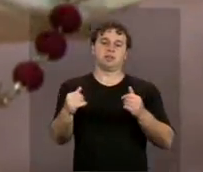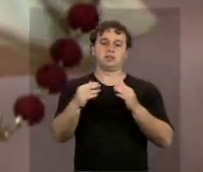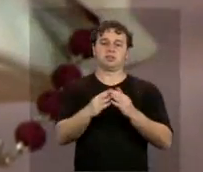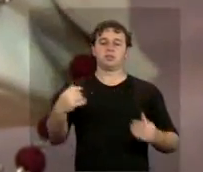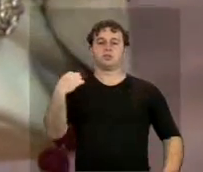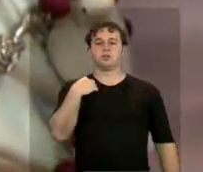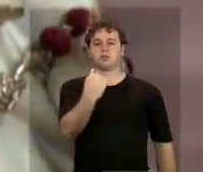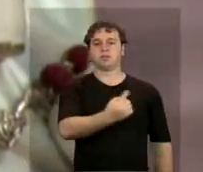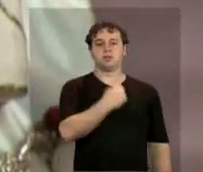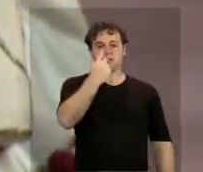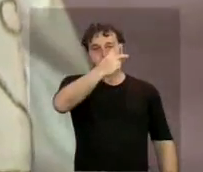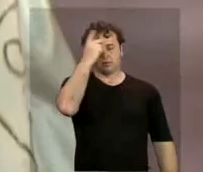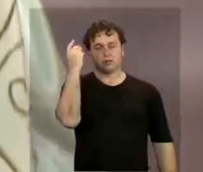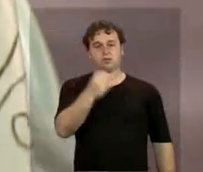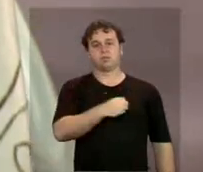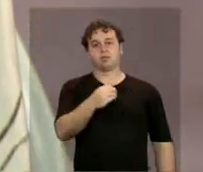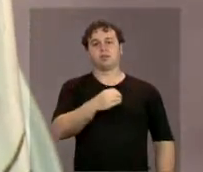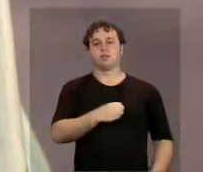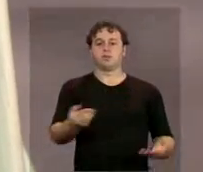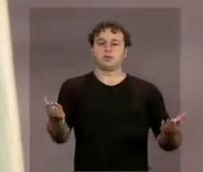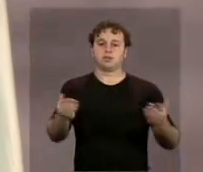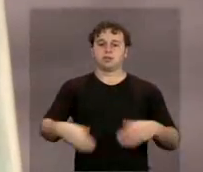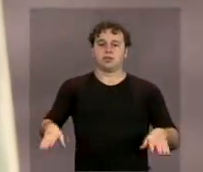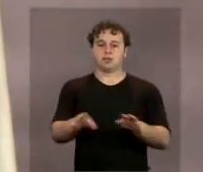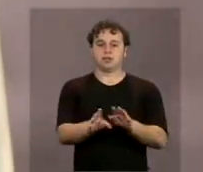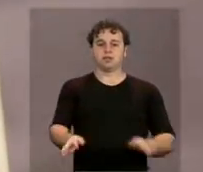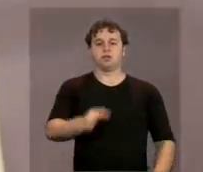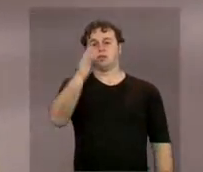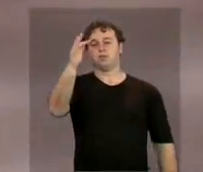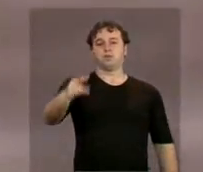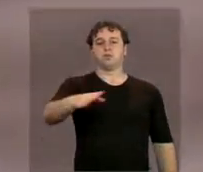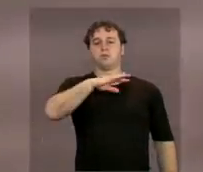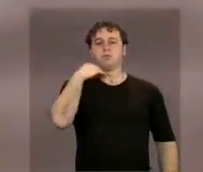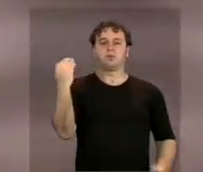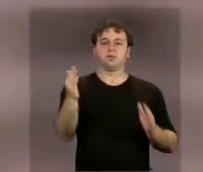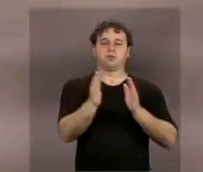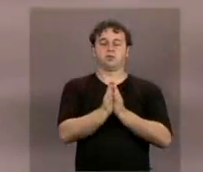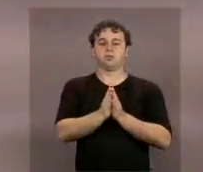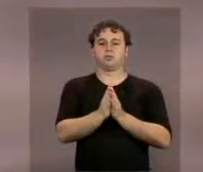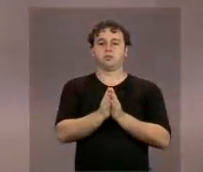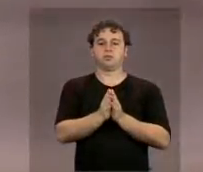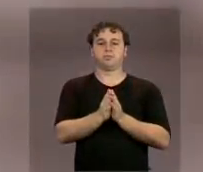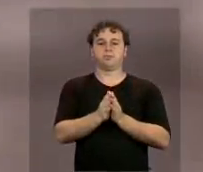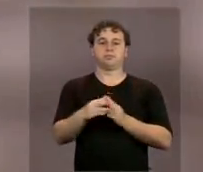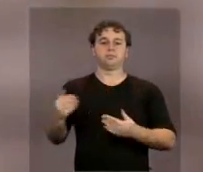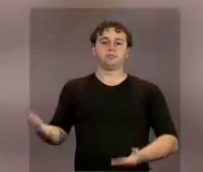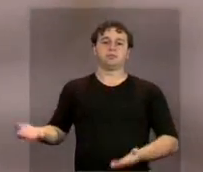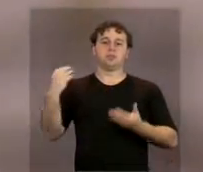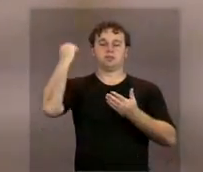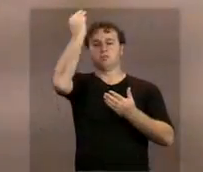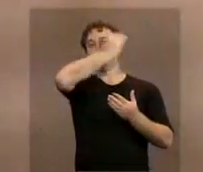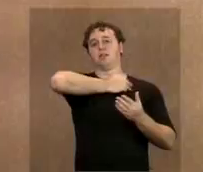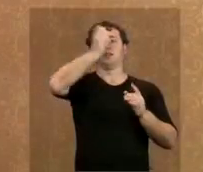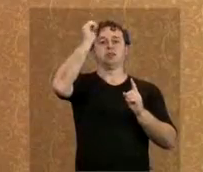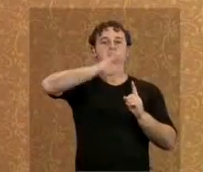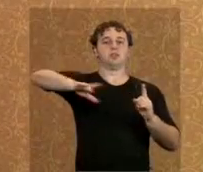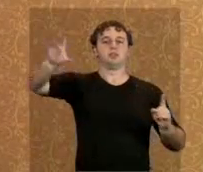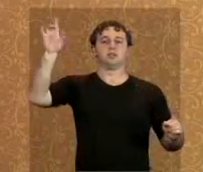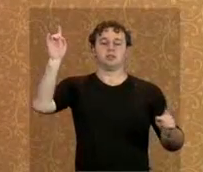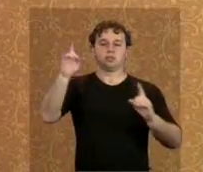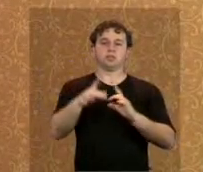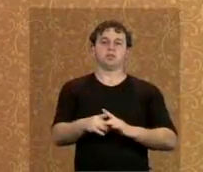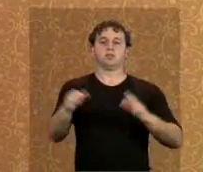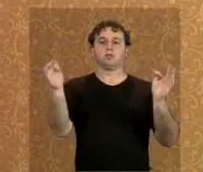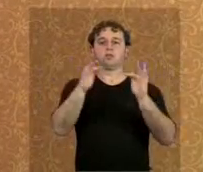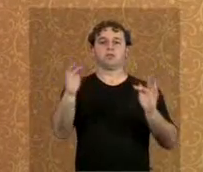Maria, Mãe de Deus, rogai por nós, pecadores, agora e na hora de nossa morte. Amém. Ave Maria, cheia